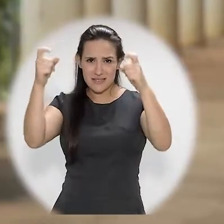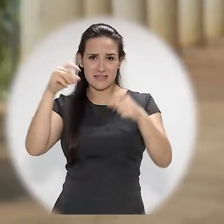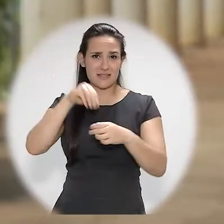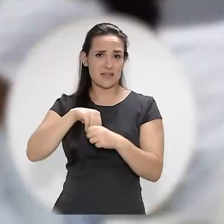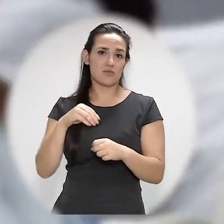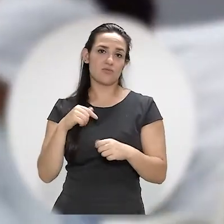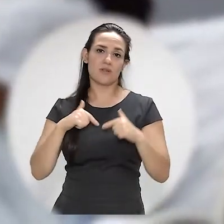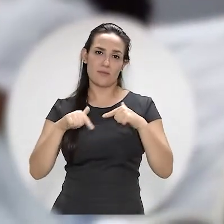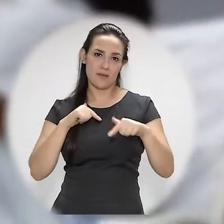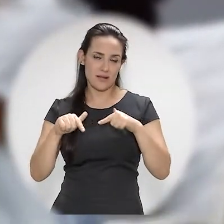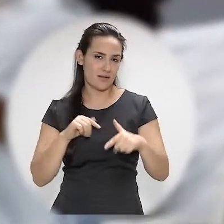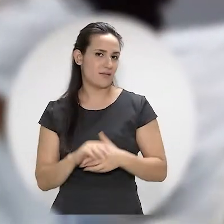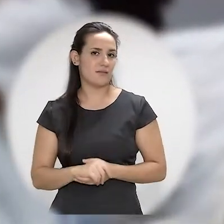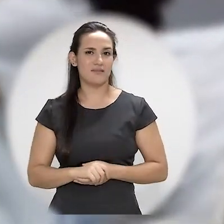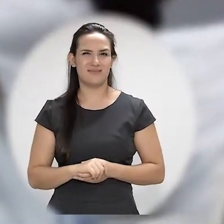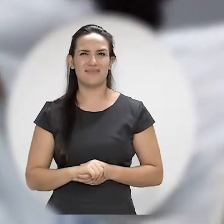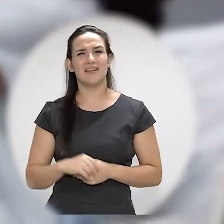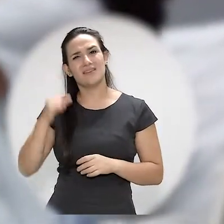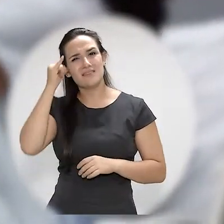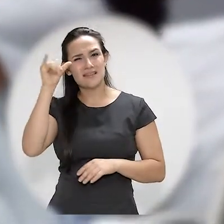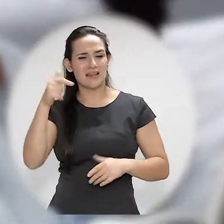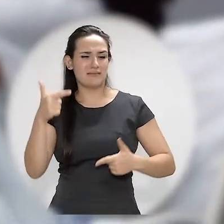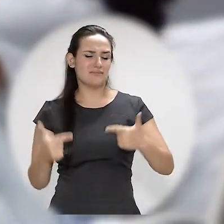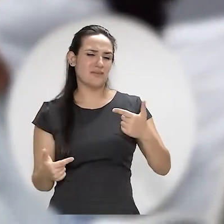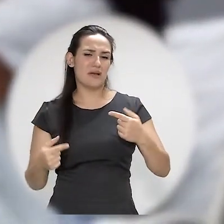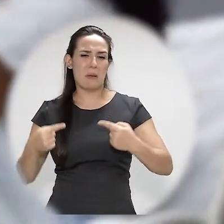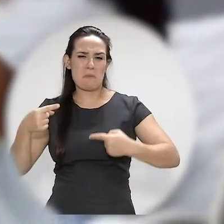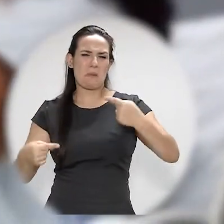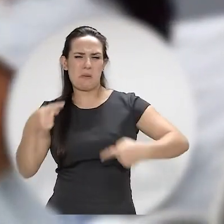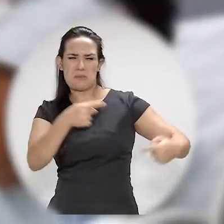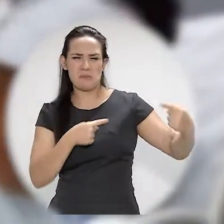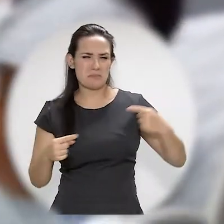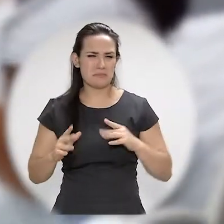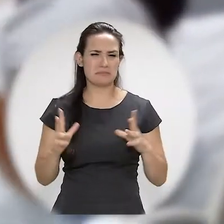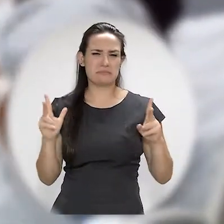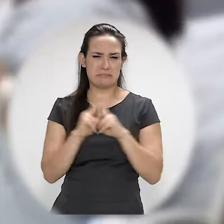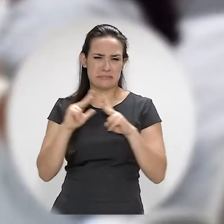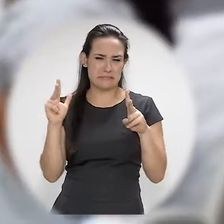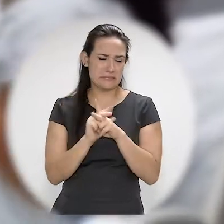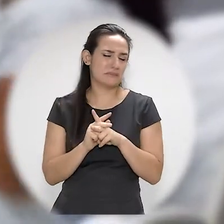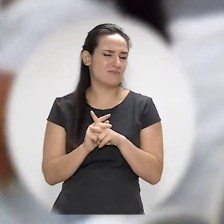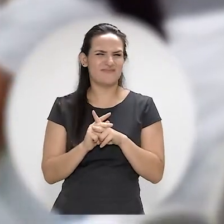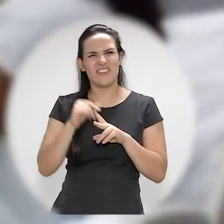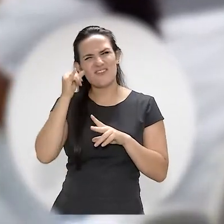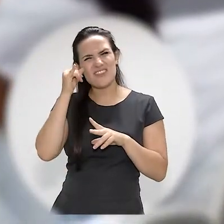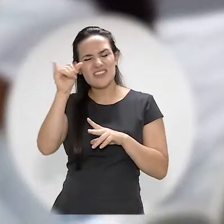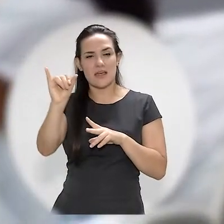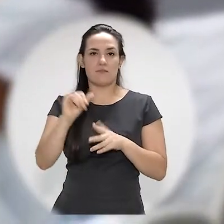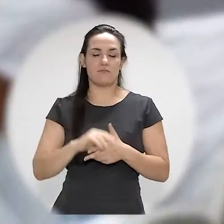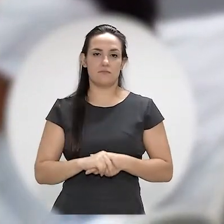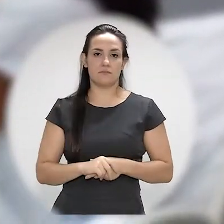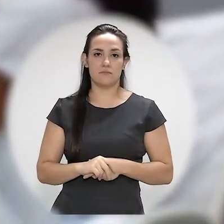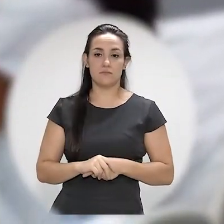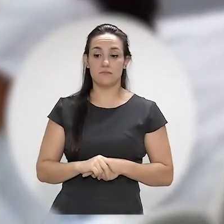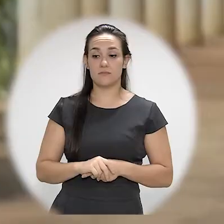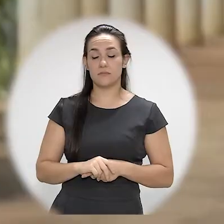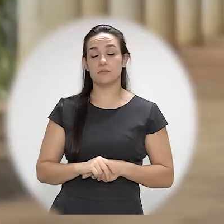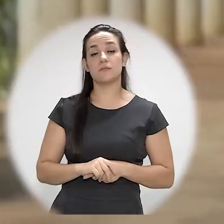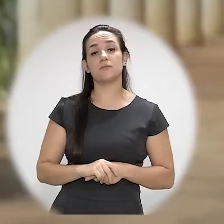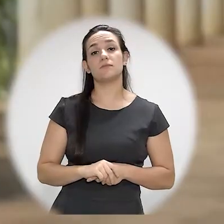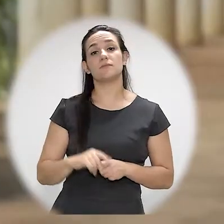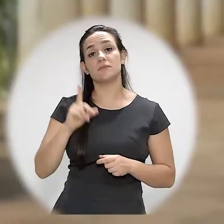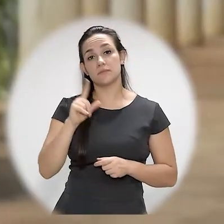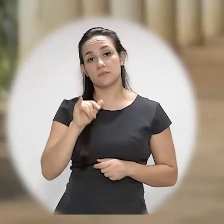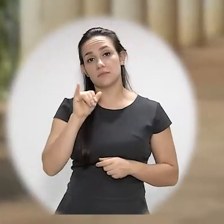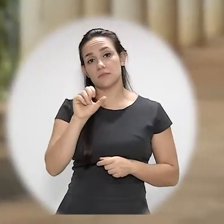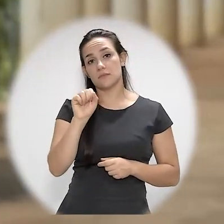estresse também, então dentro do próprio trabalho, evitar muitas discussões, agravamento das situações nas relações interpessoais. E a